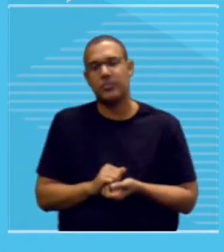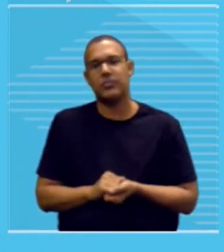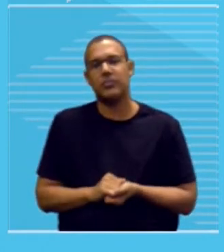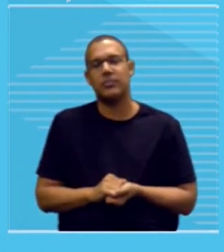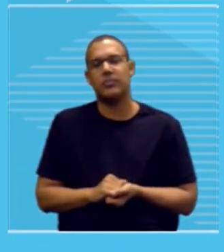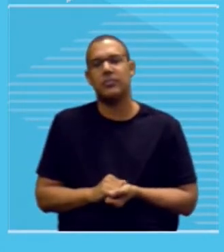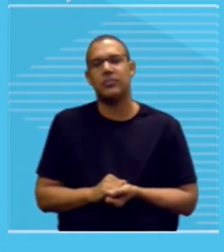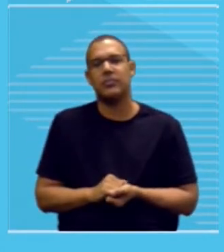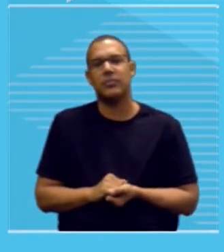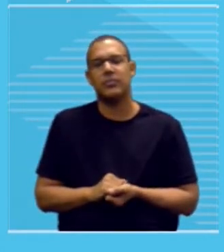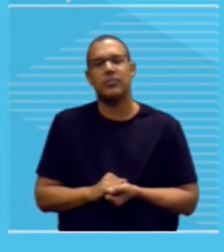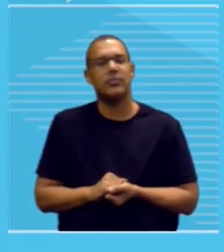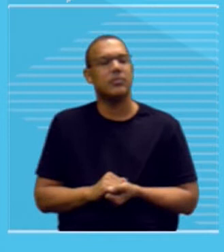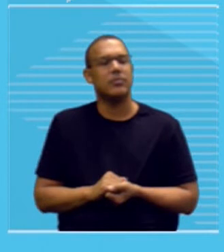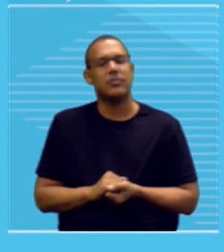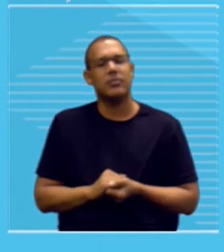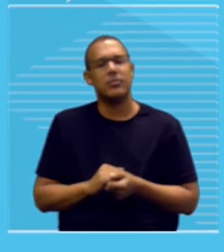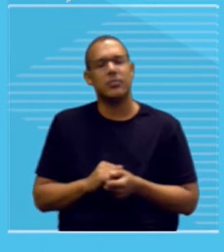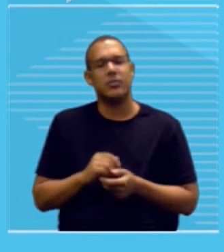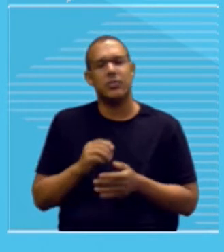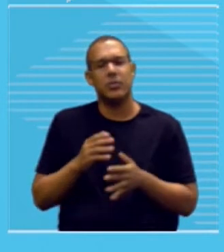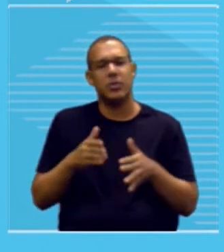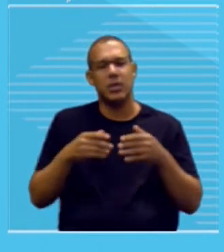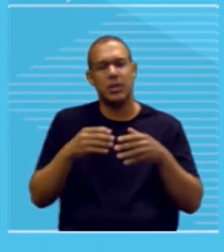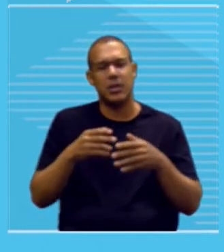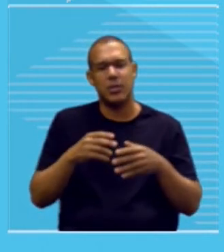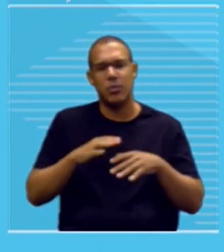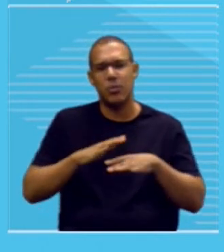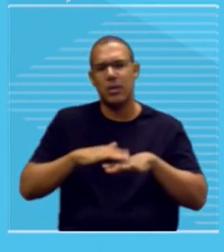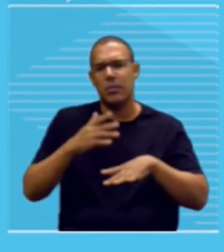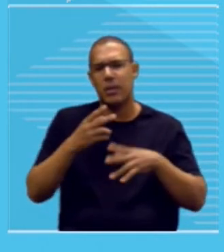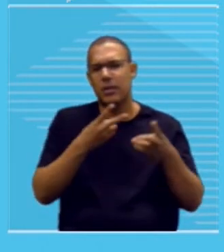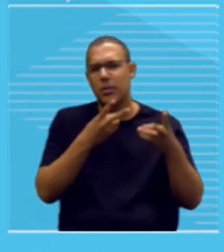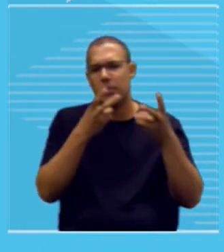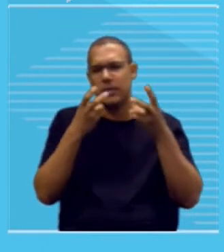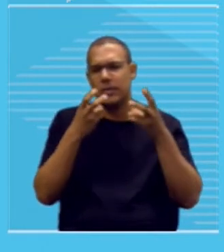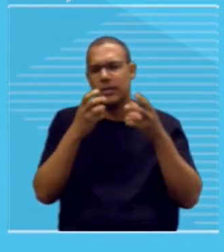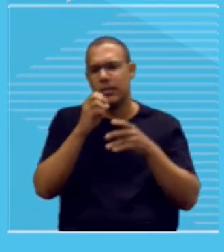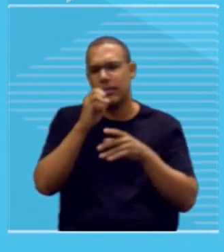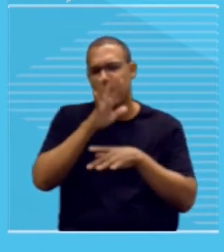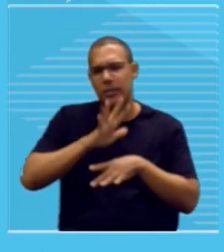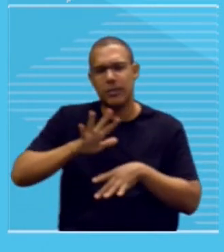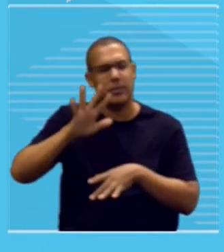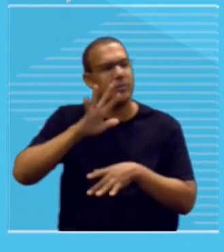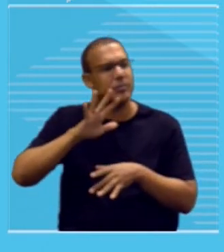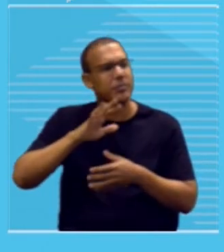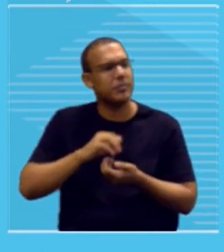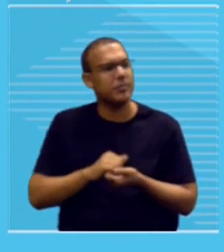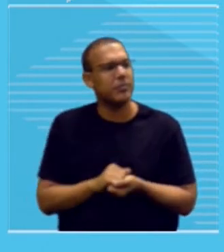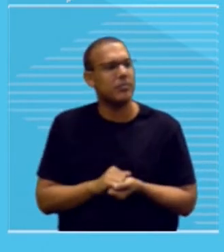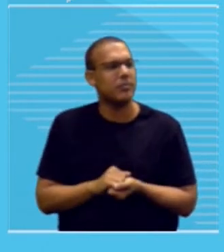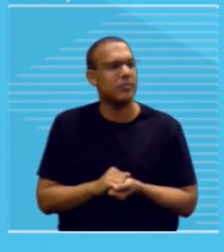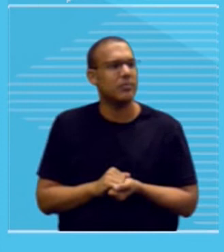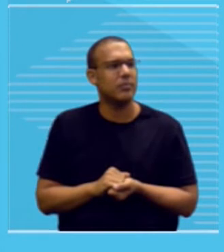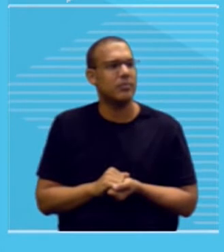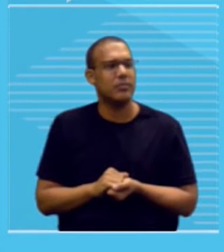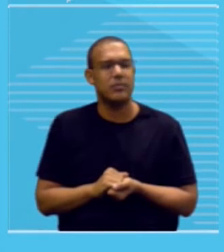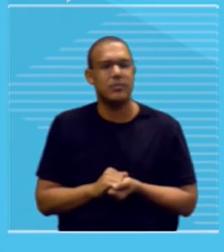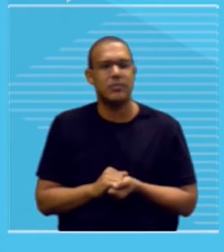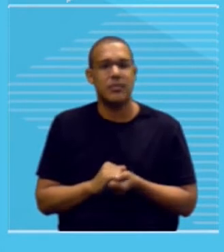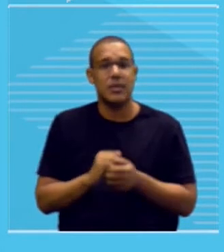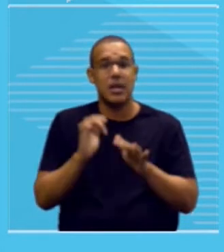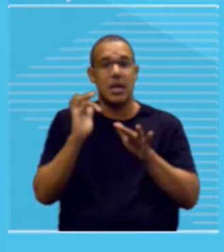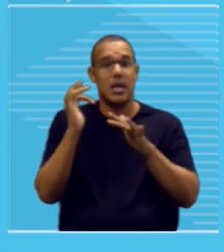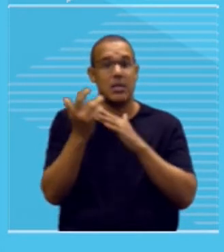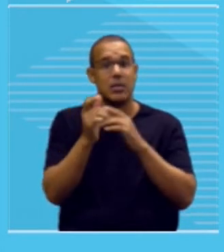não sei o que mais que eu posso extrair aqui do meu texto eu posso perceber aqui que eu tenho ícones de redes sociais